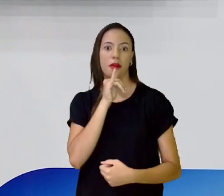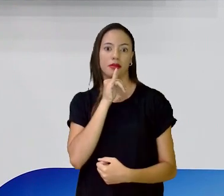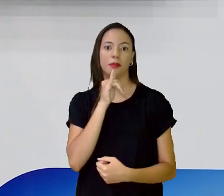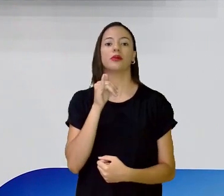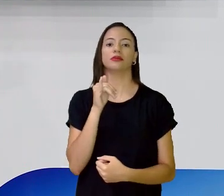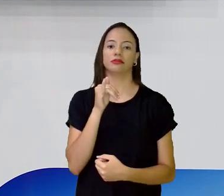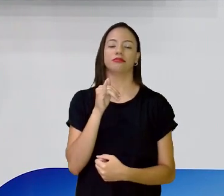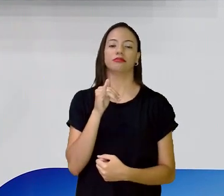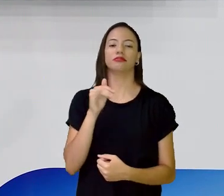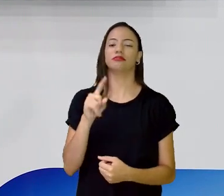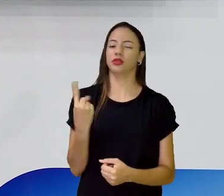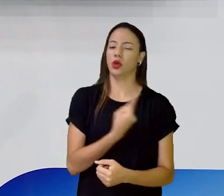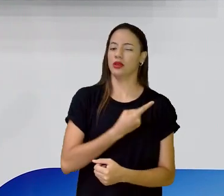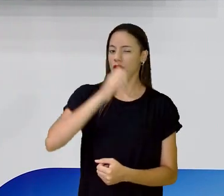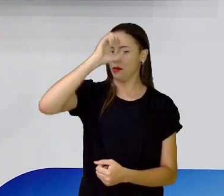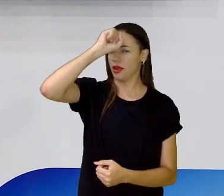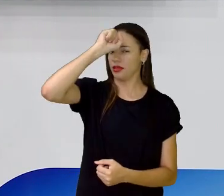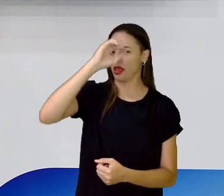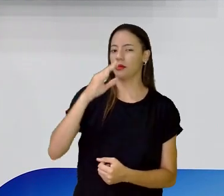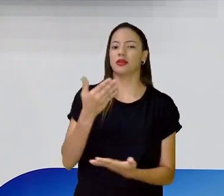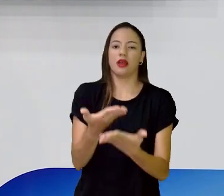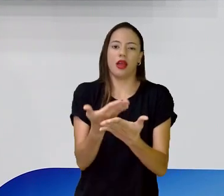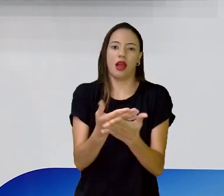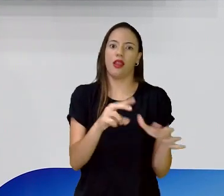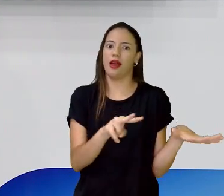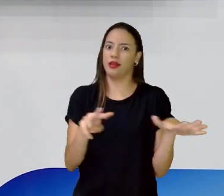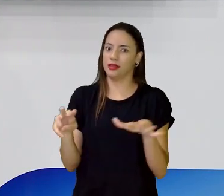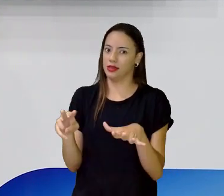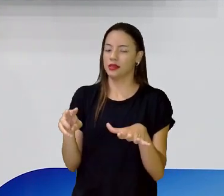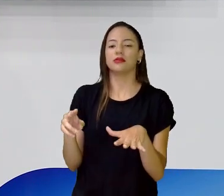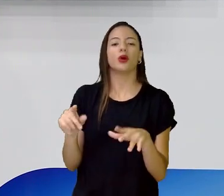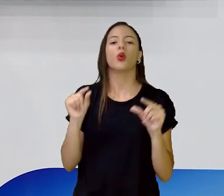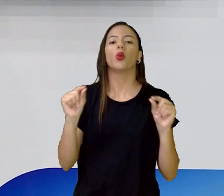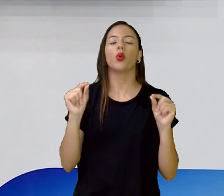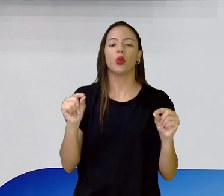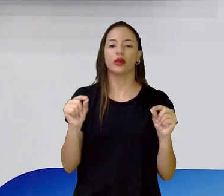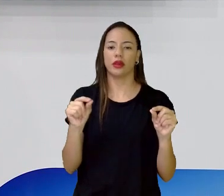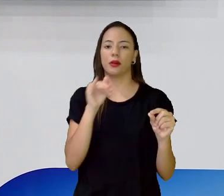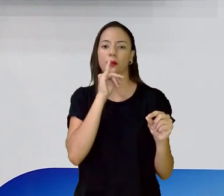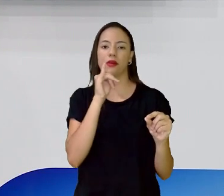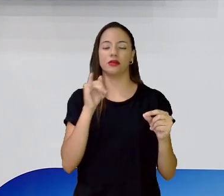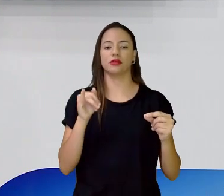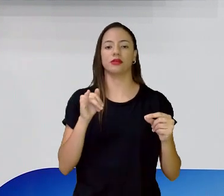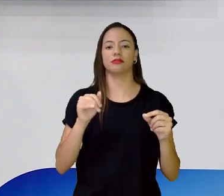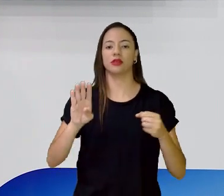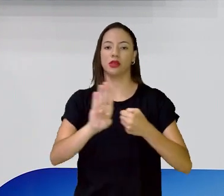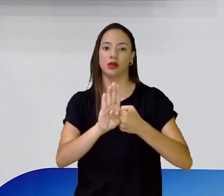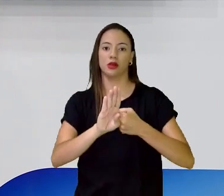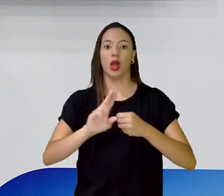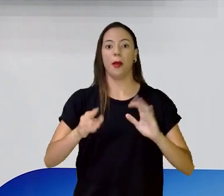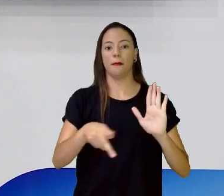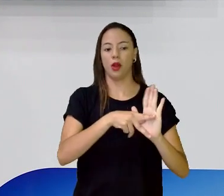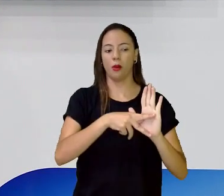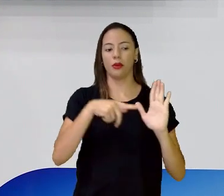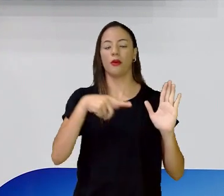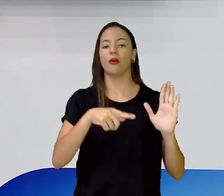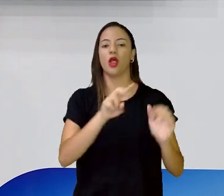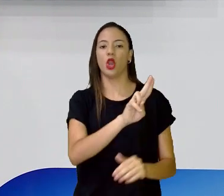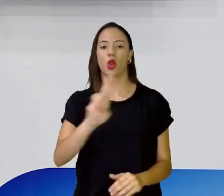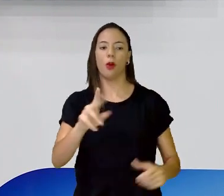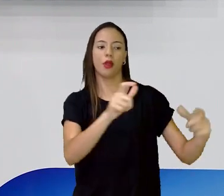vimos numa aula essa semana, substantivo próprio são nomes de pessoas, de lugares,